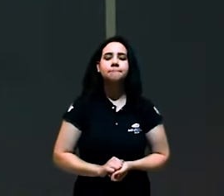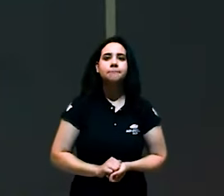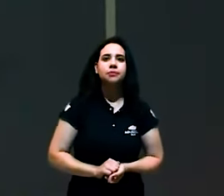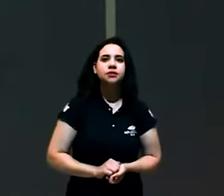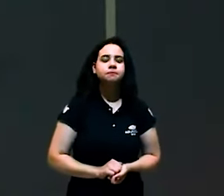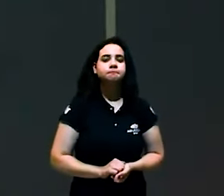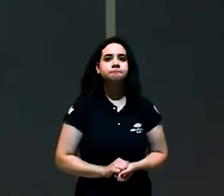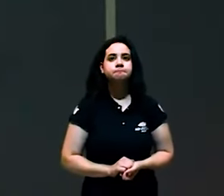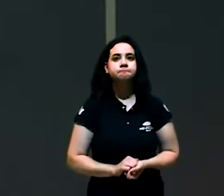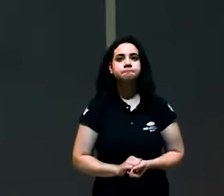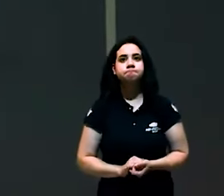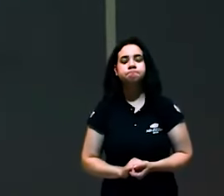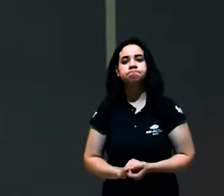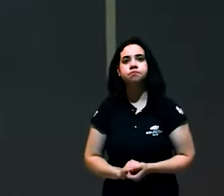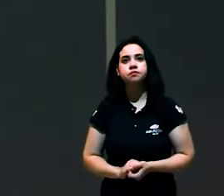Mais Bíblia.